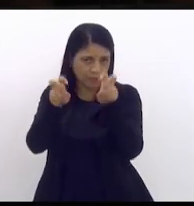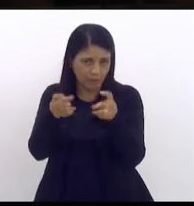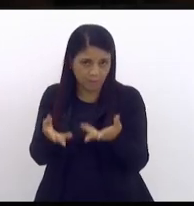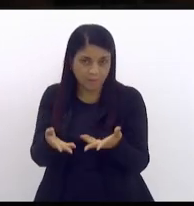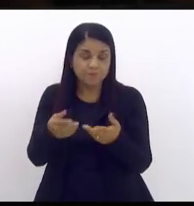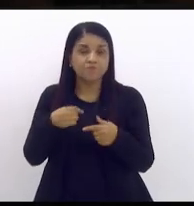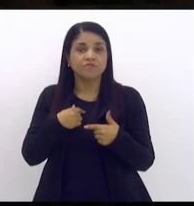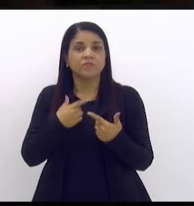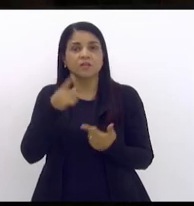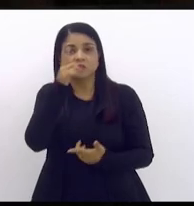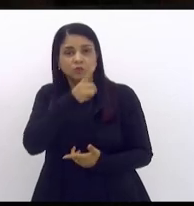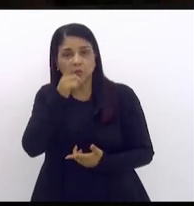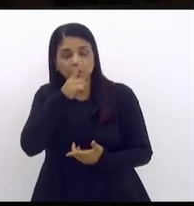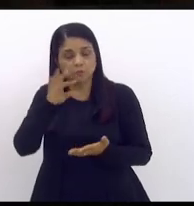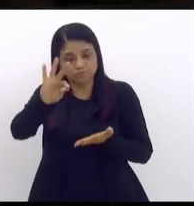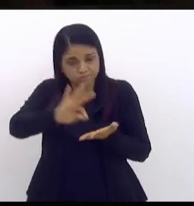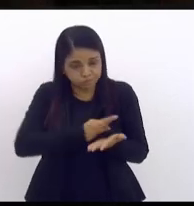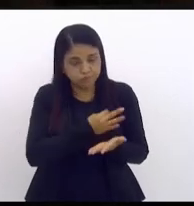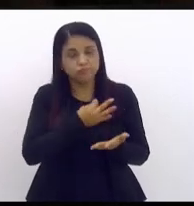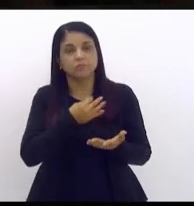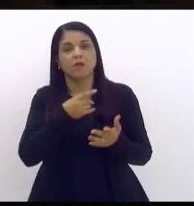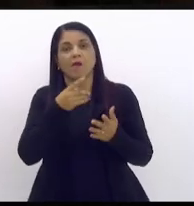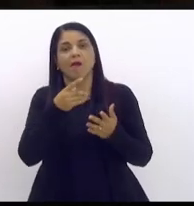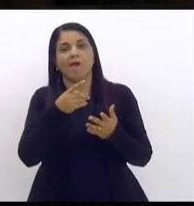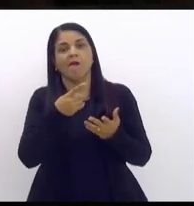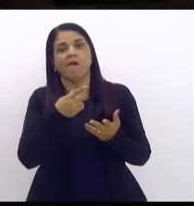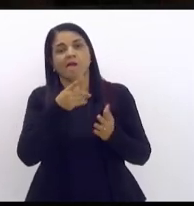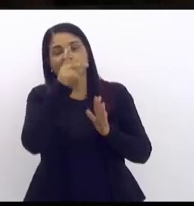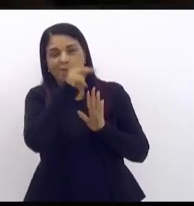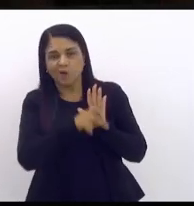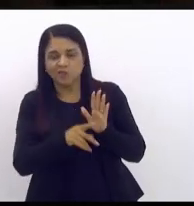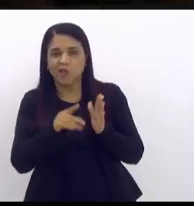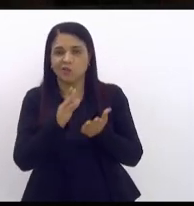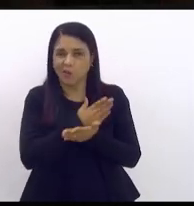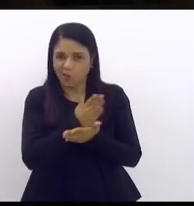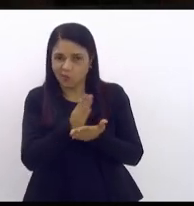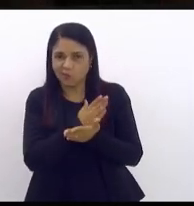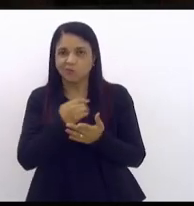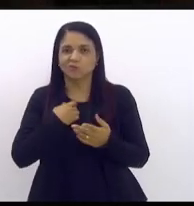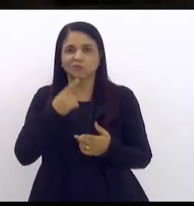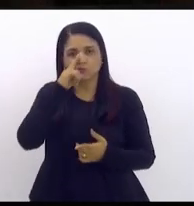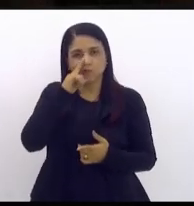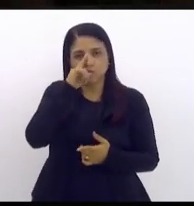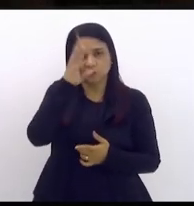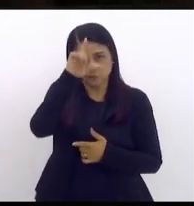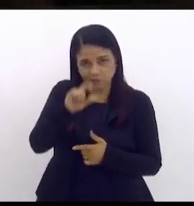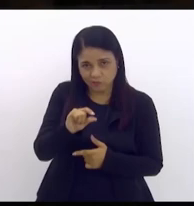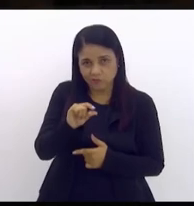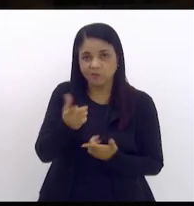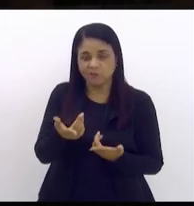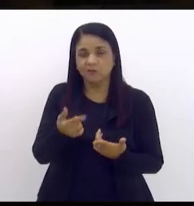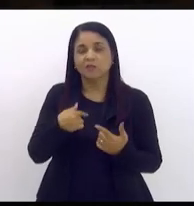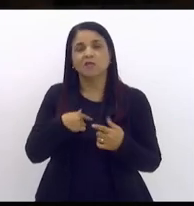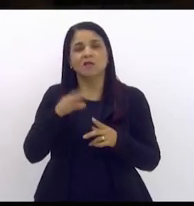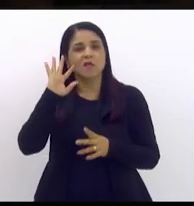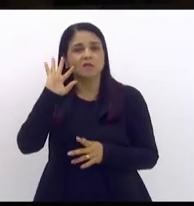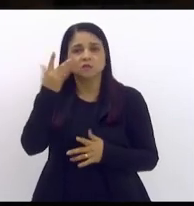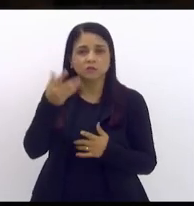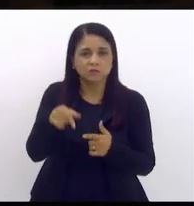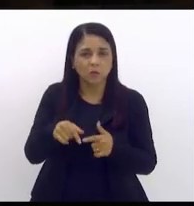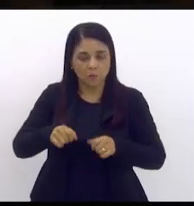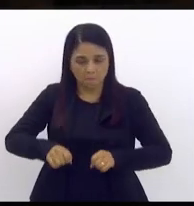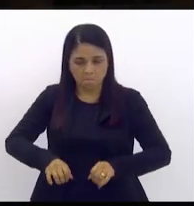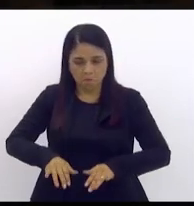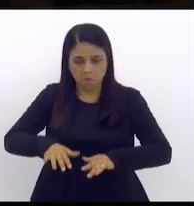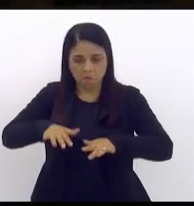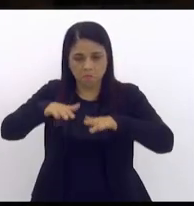no domingo eles cadastraram alguns projetos. Revisão do plano municipal de redução de riscos, uma solução para as inundações do